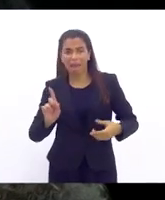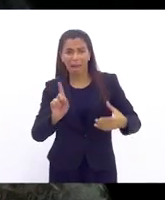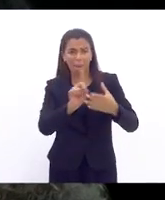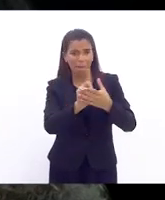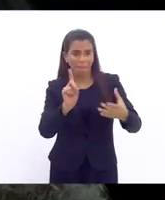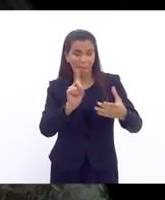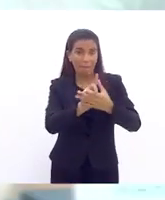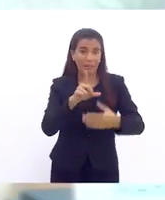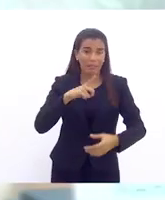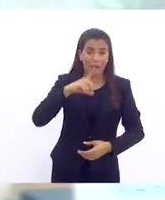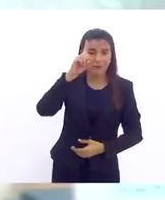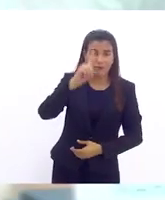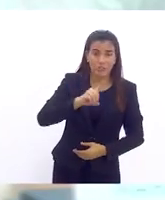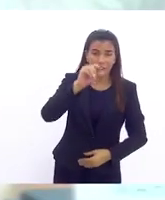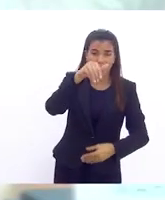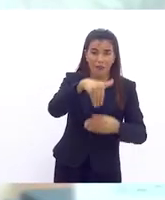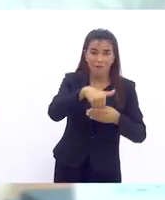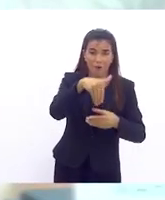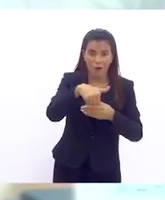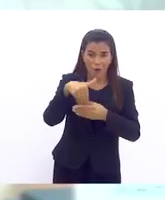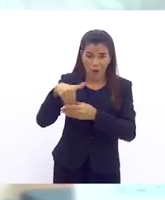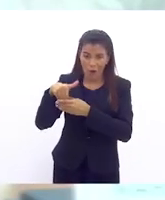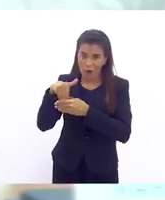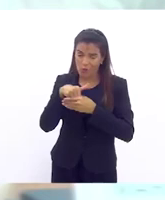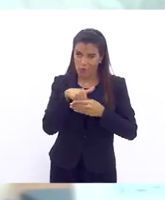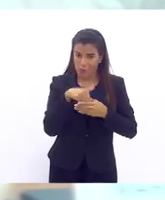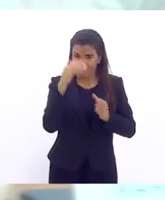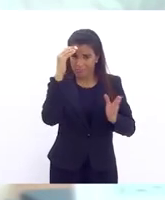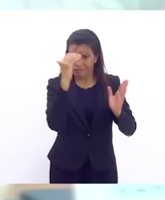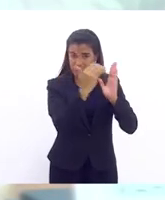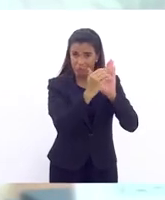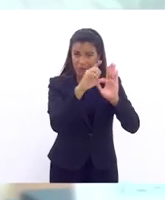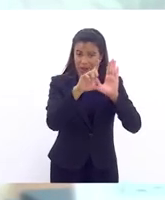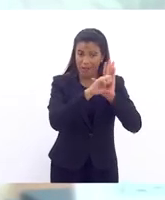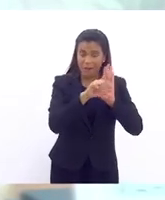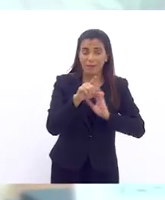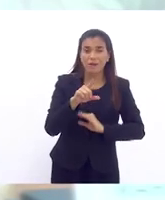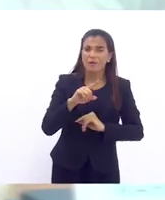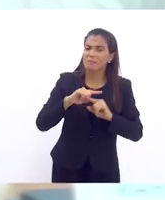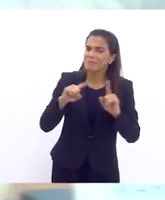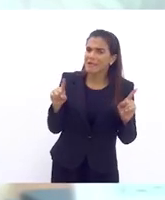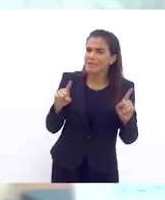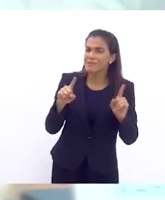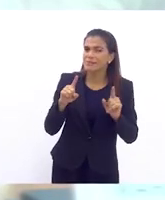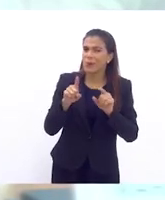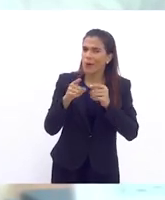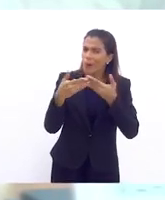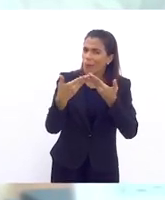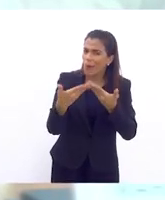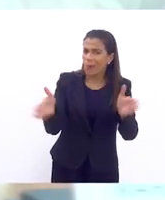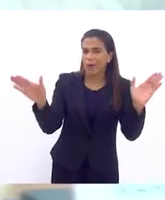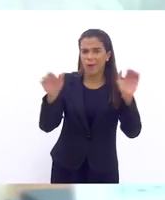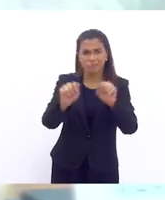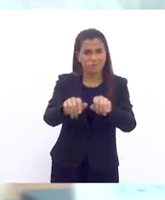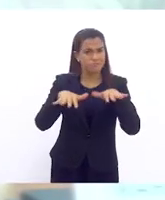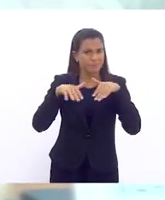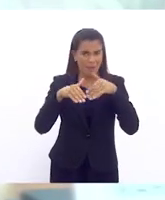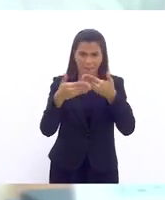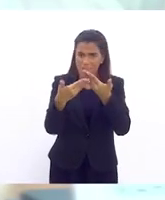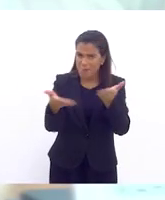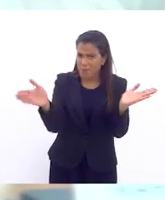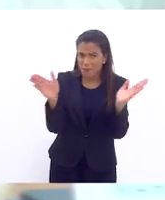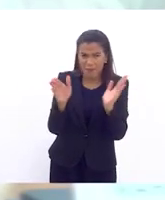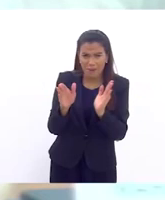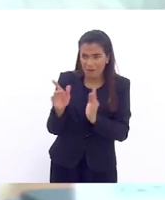a voto na verdade na exposição legal no fecão os dentes participativos mas é uma sessão aberta mas são pública quem quiser